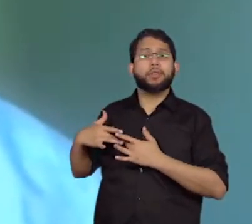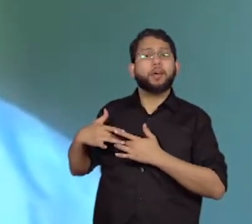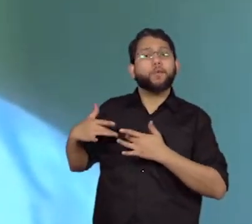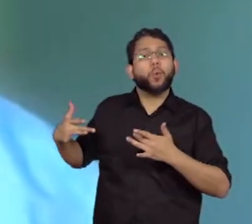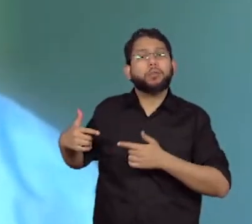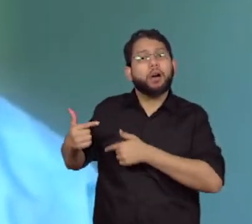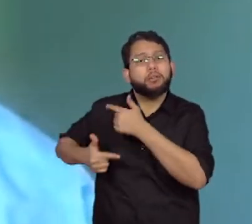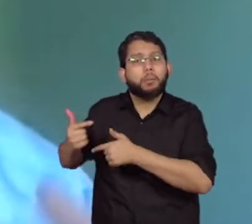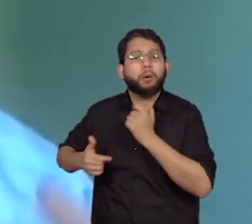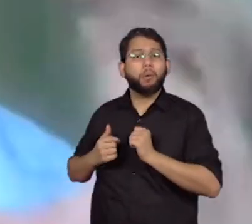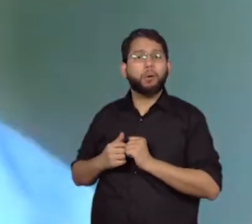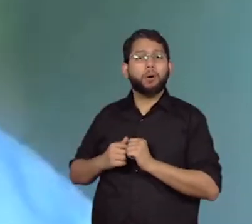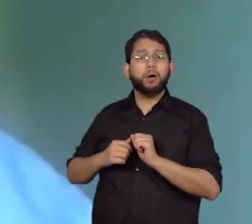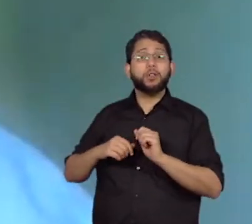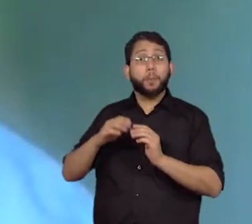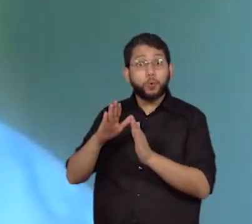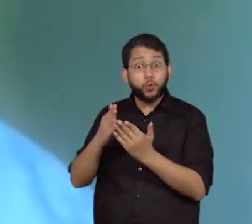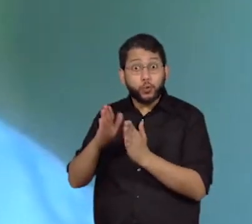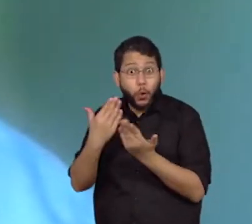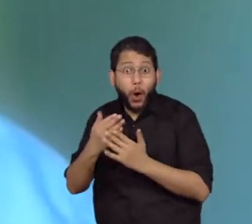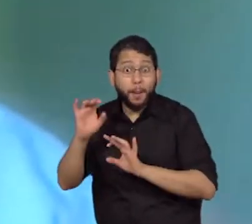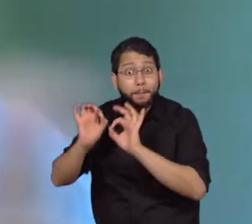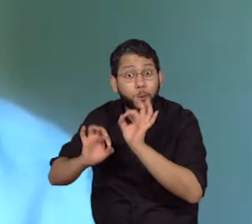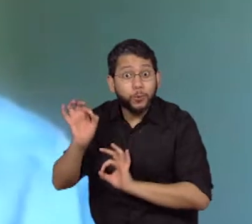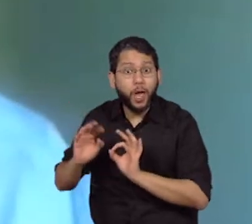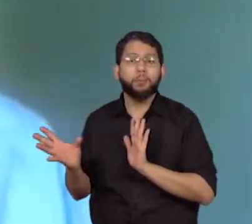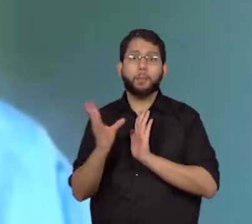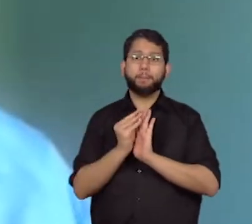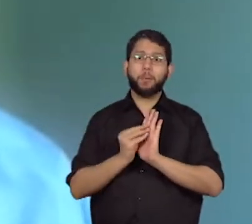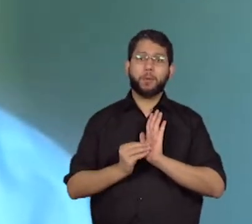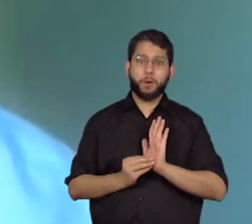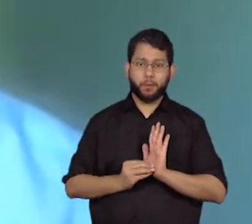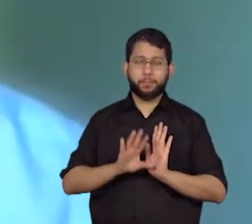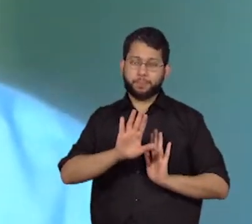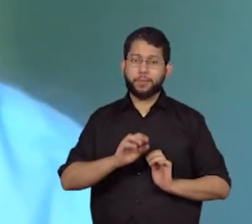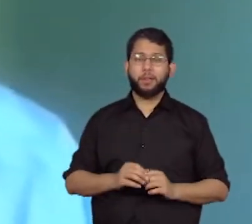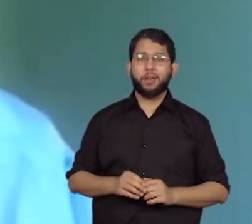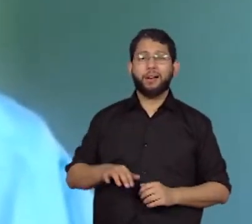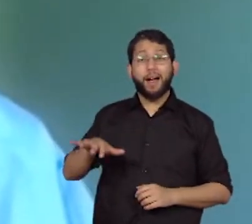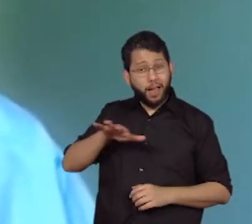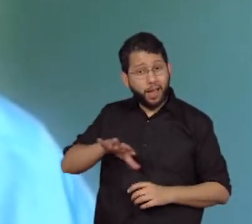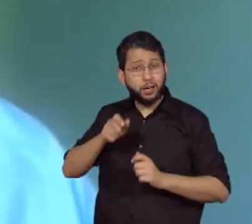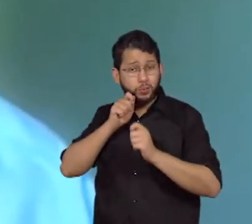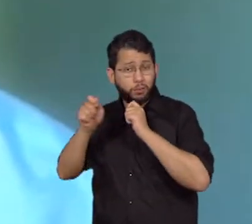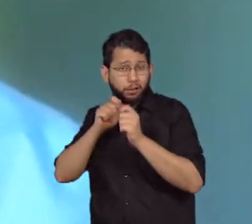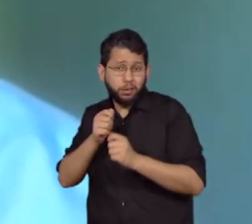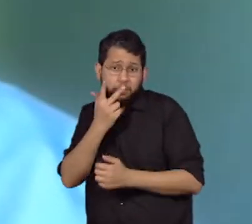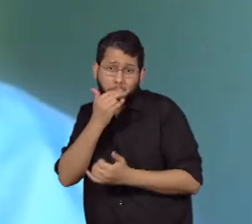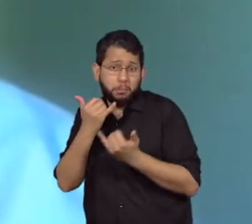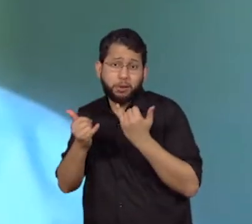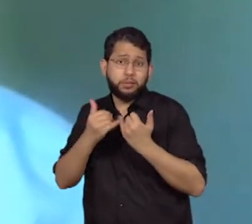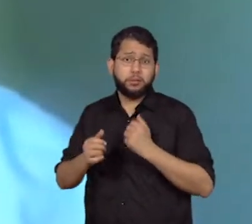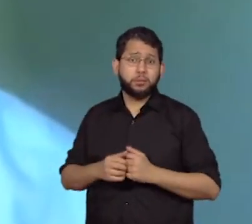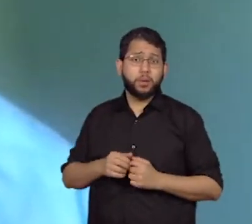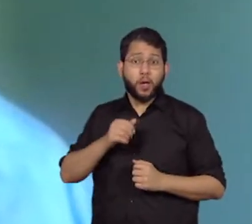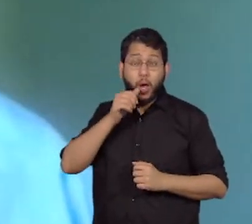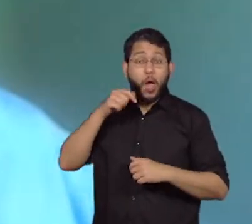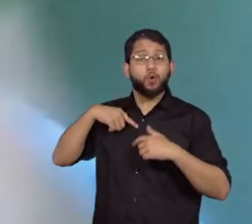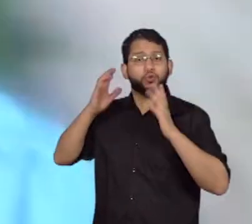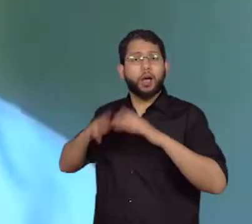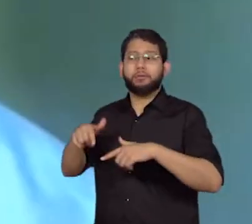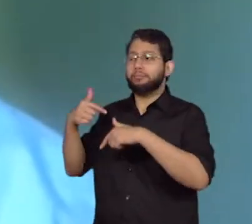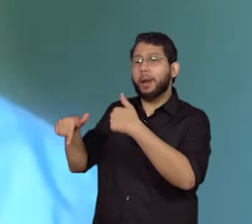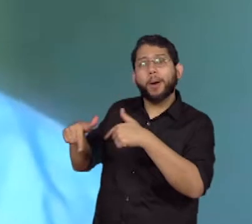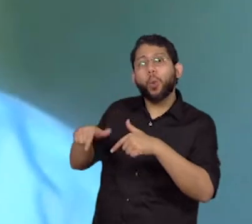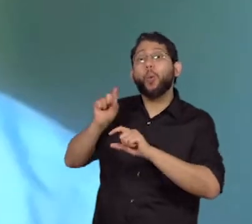ser projetos que você fez na escola, vale como uma referência. No jornalismo, é até um pouco parecido. Quais são os trabalhos que você já fez?